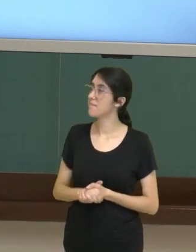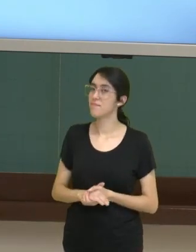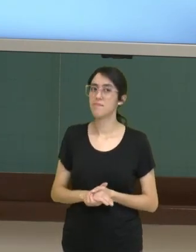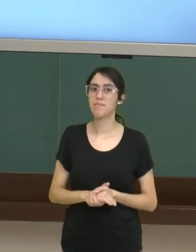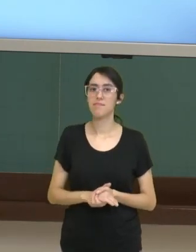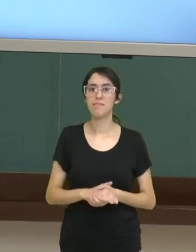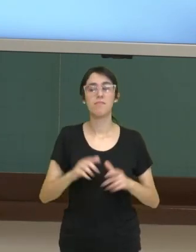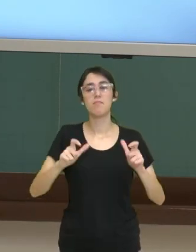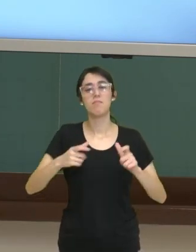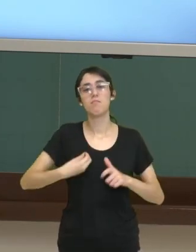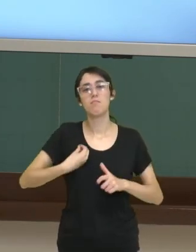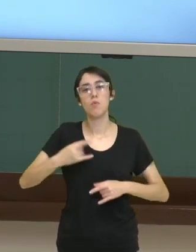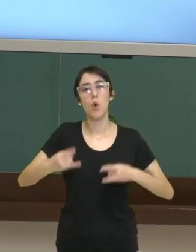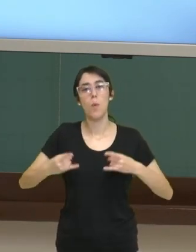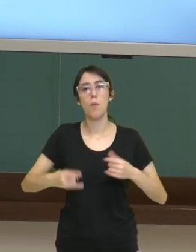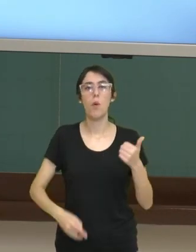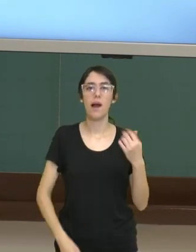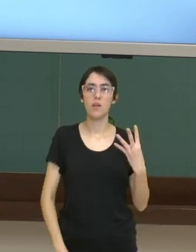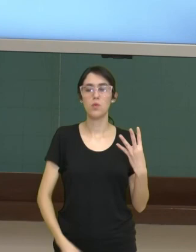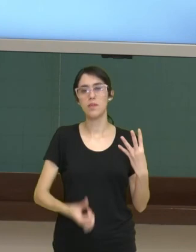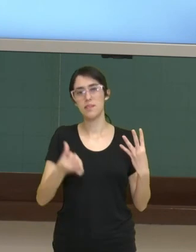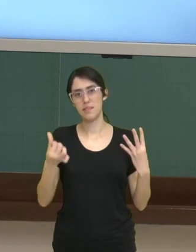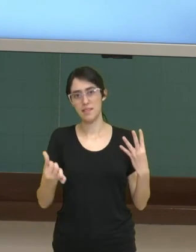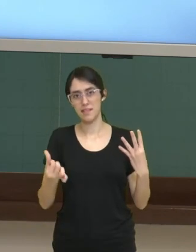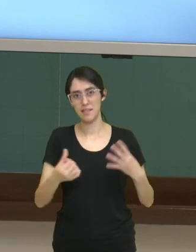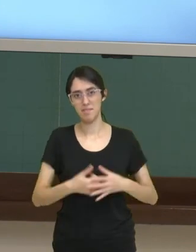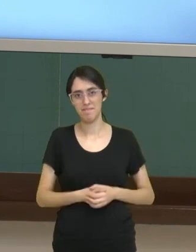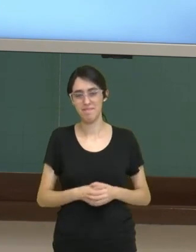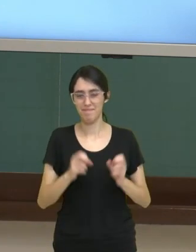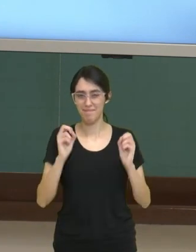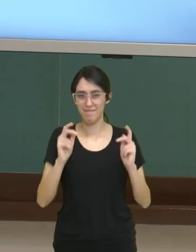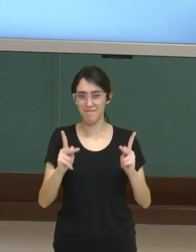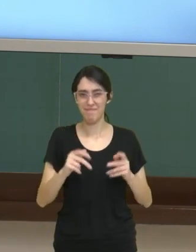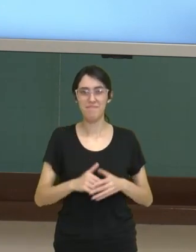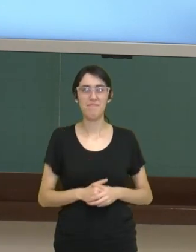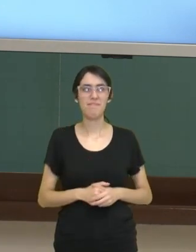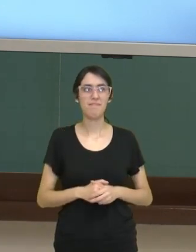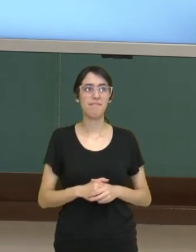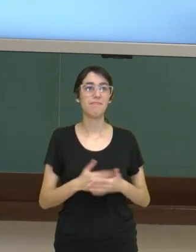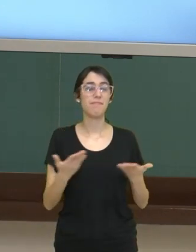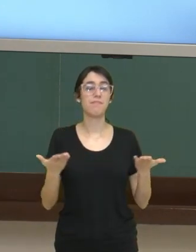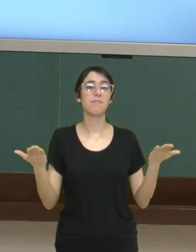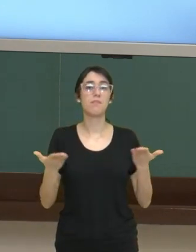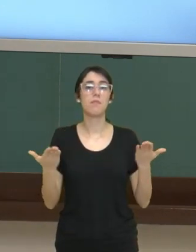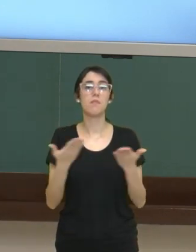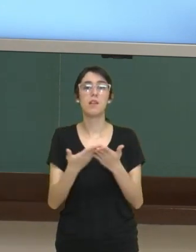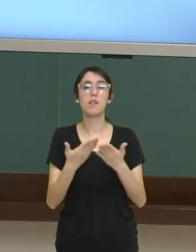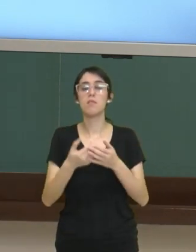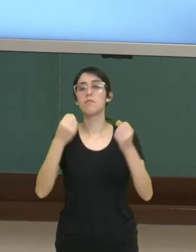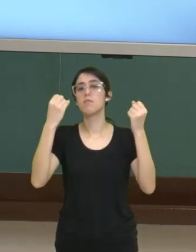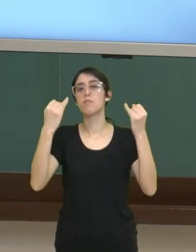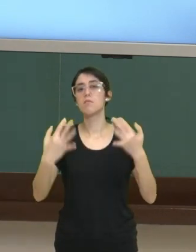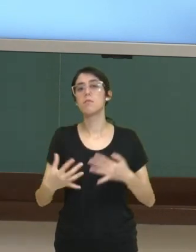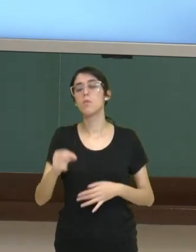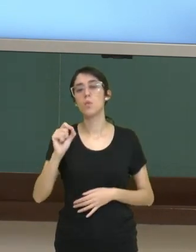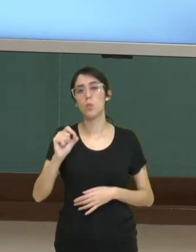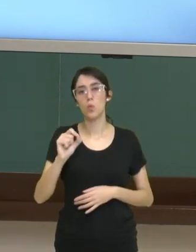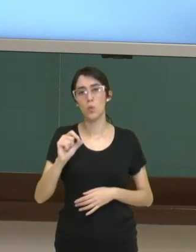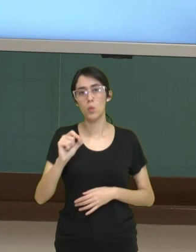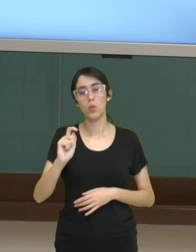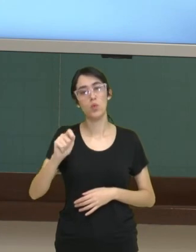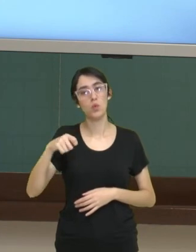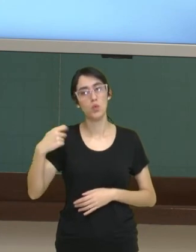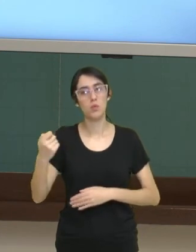a localização dele, 14 e 6. Tranquilo, gente? Então, hoje a gente falou exatamente sobre